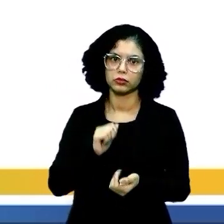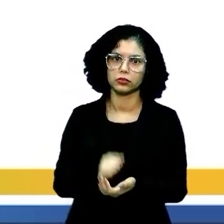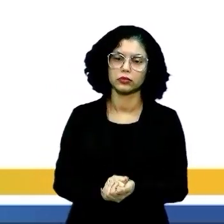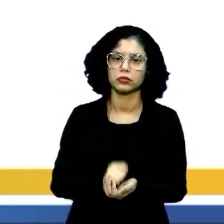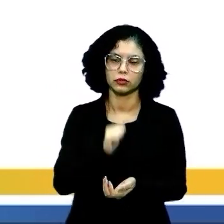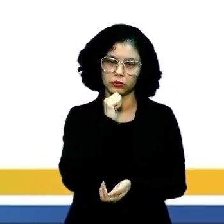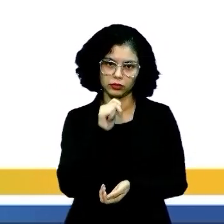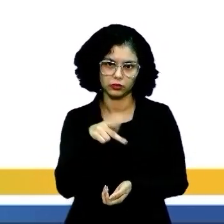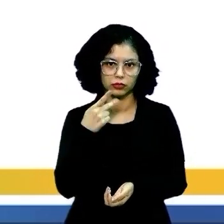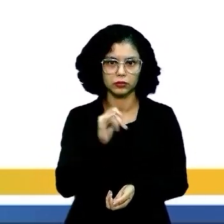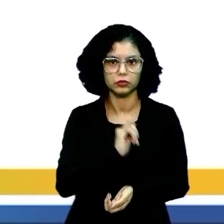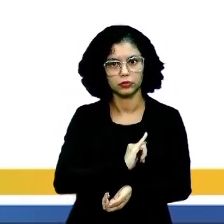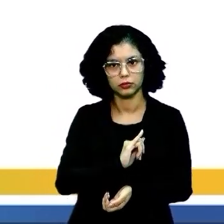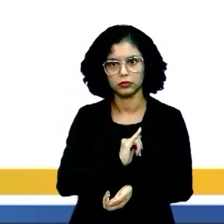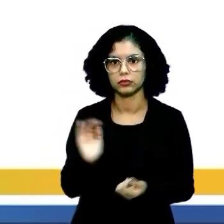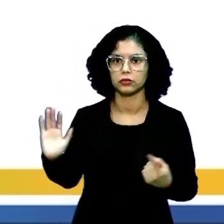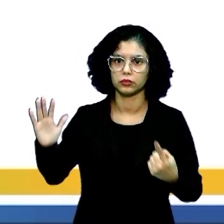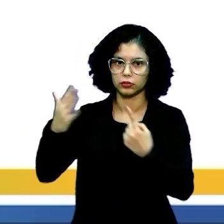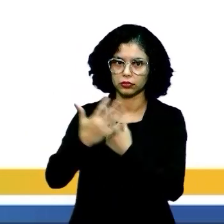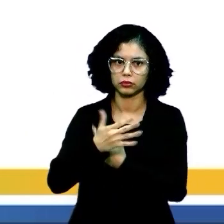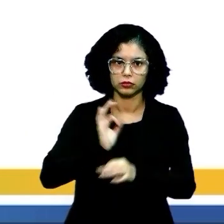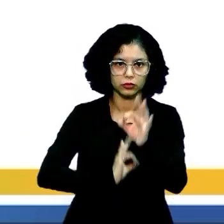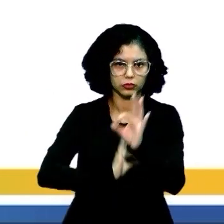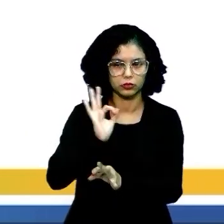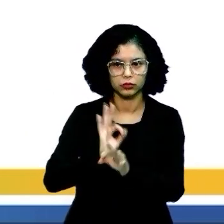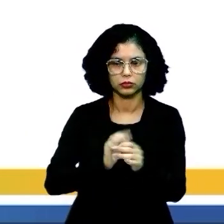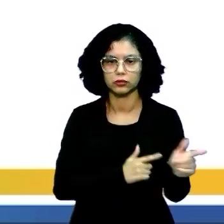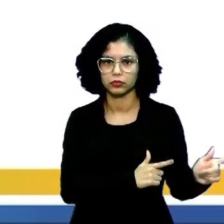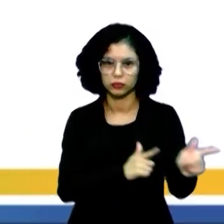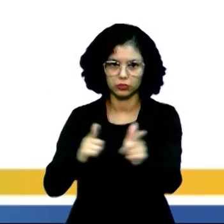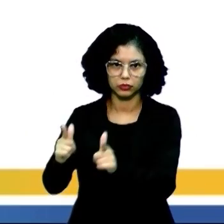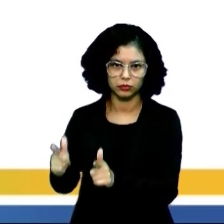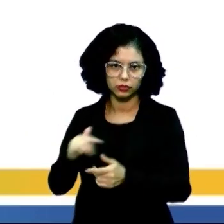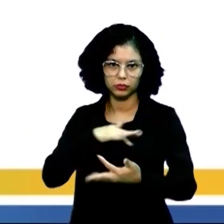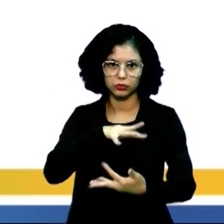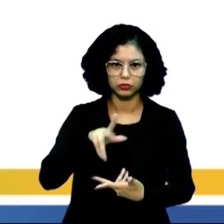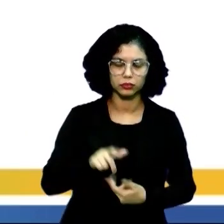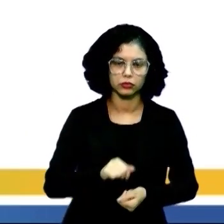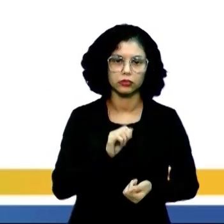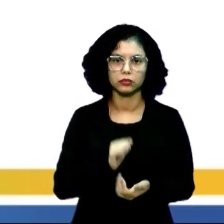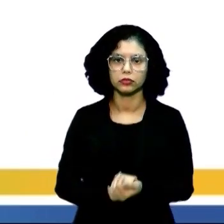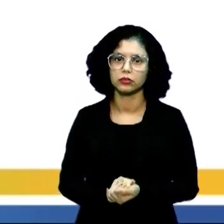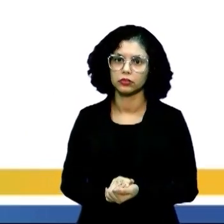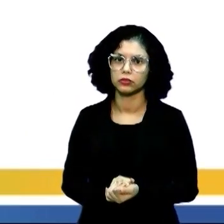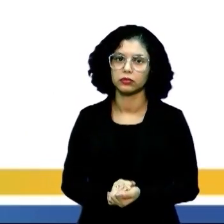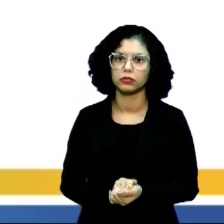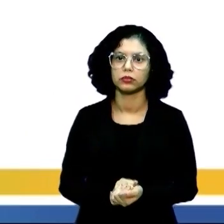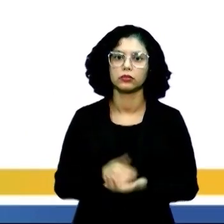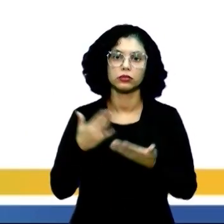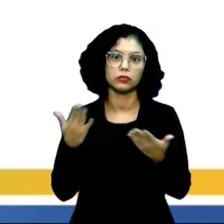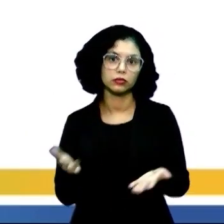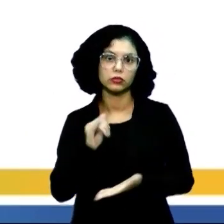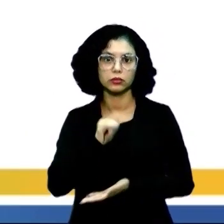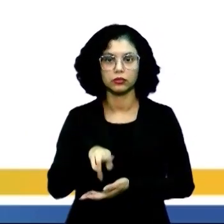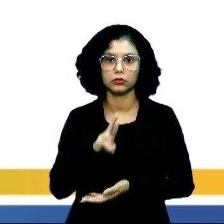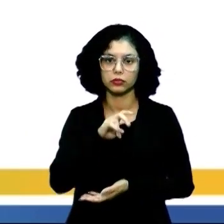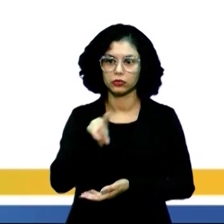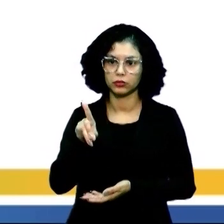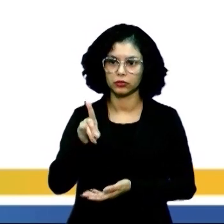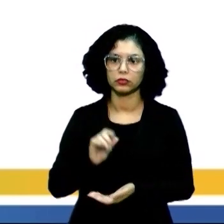mundo, alegando que o Iraque acolhe organizações terroristas mundiais e que o